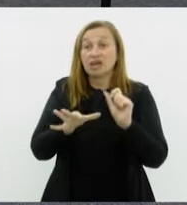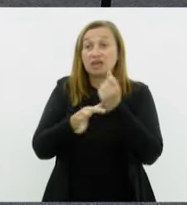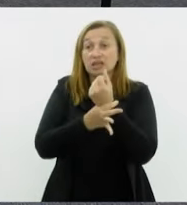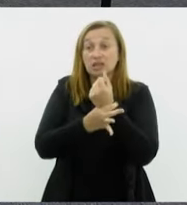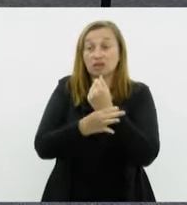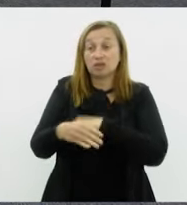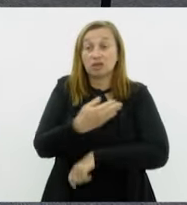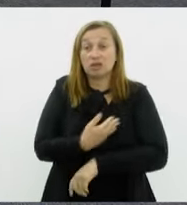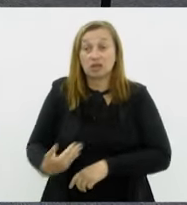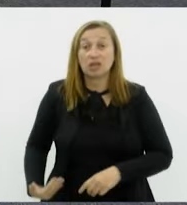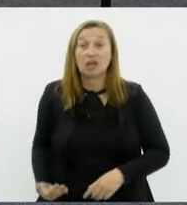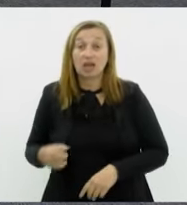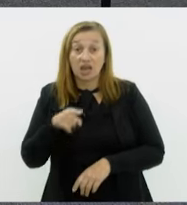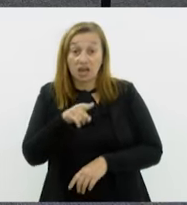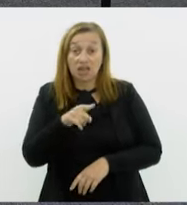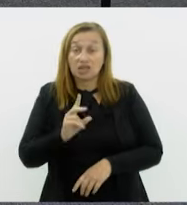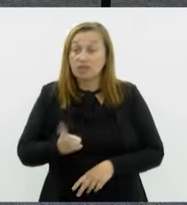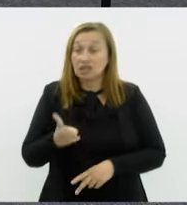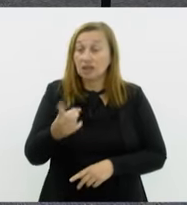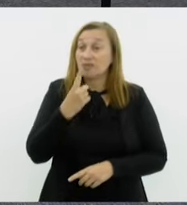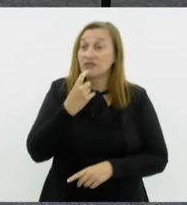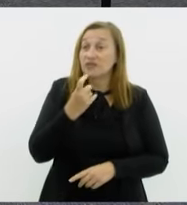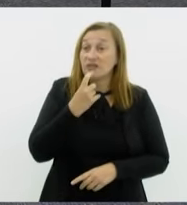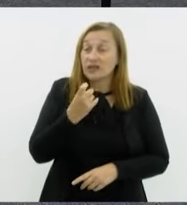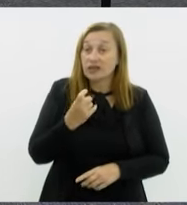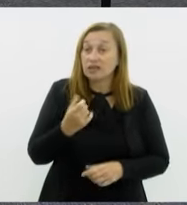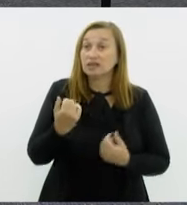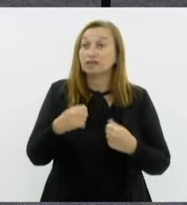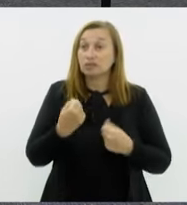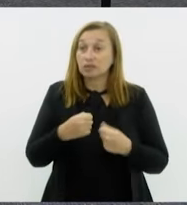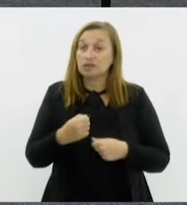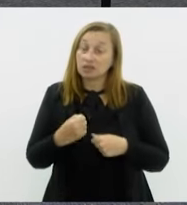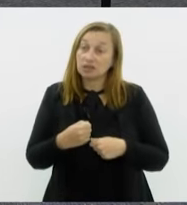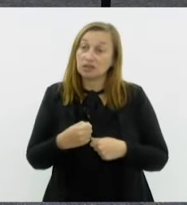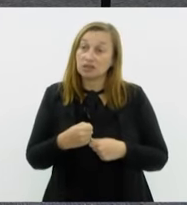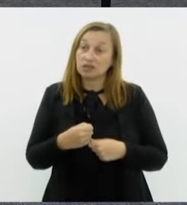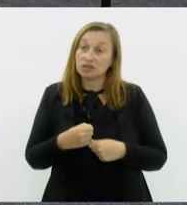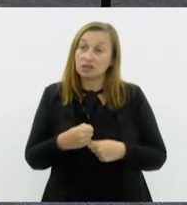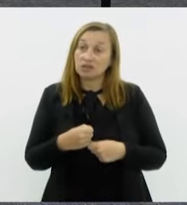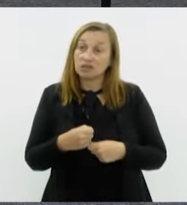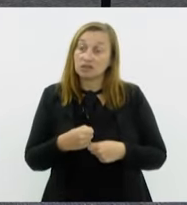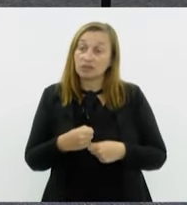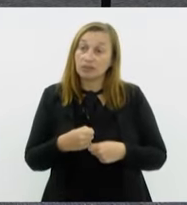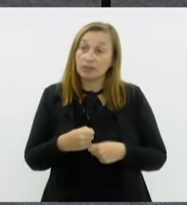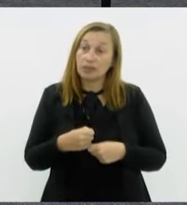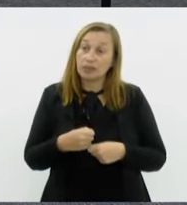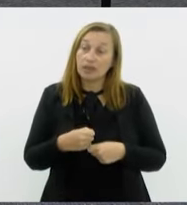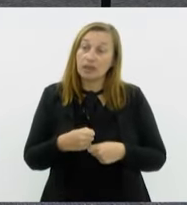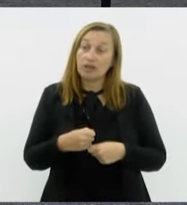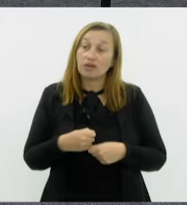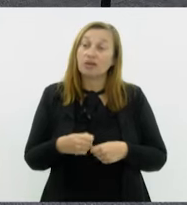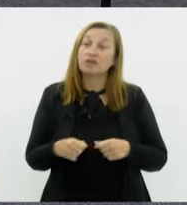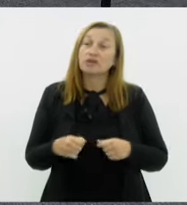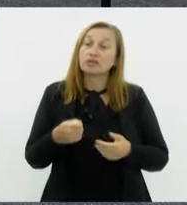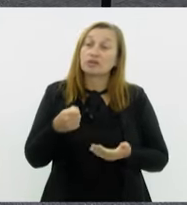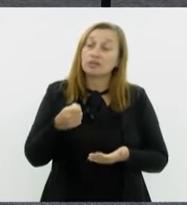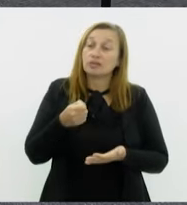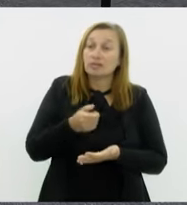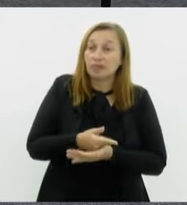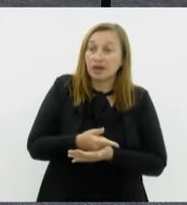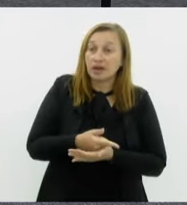virar sempre em vermelho. E tem que ser remunerados, na nossa legislação, pelo